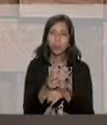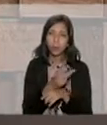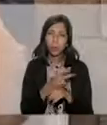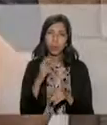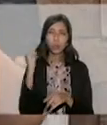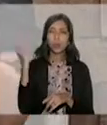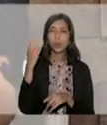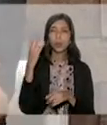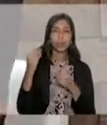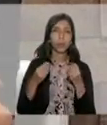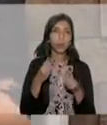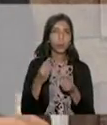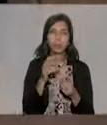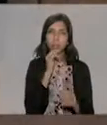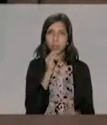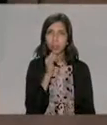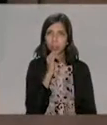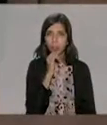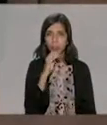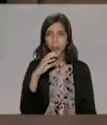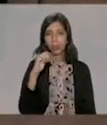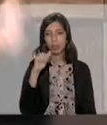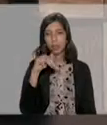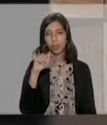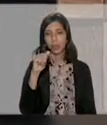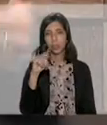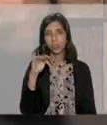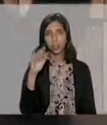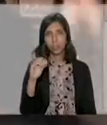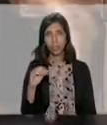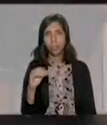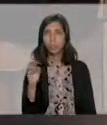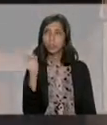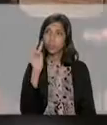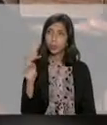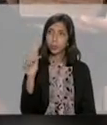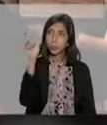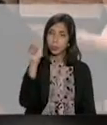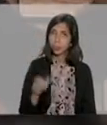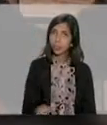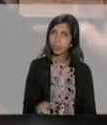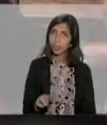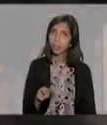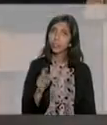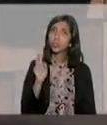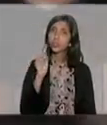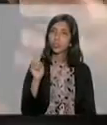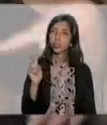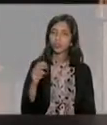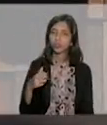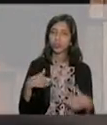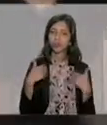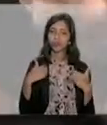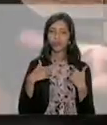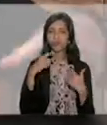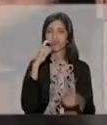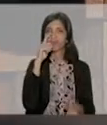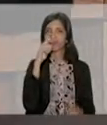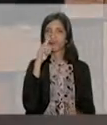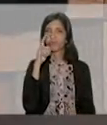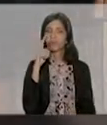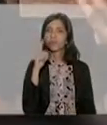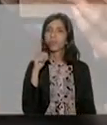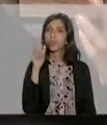buscam inspirações de que forma? Um exemplo, Cama de Gato. A gente viu aquele personagem